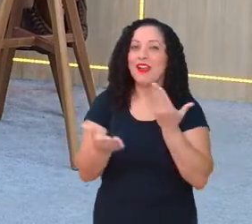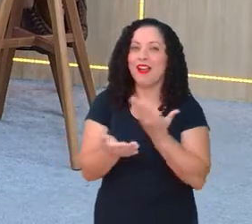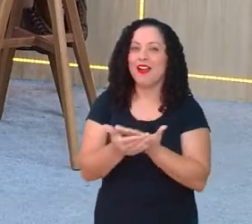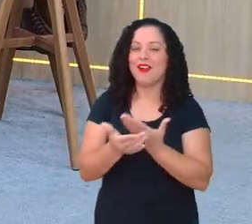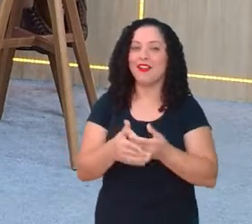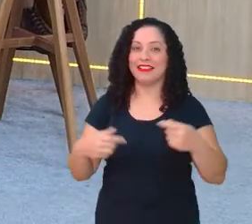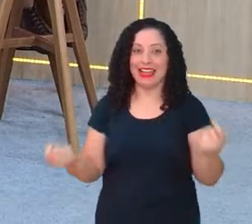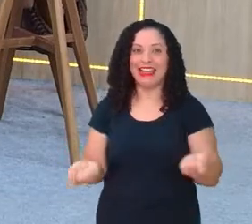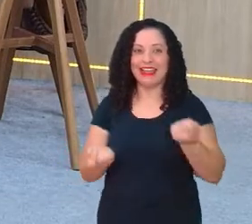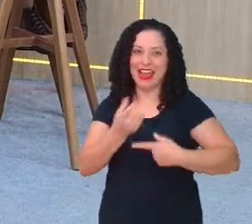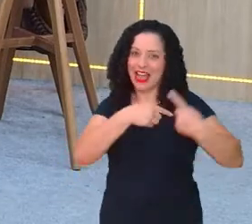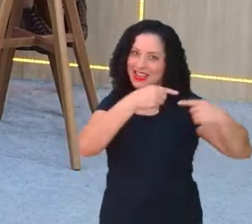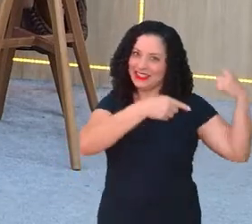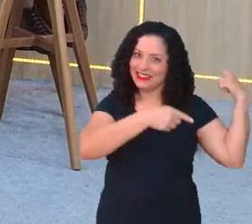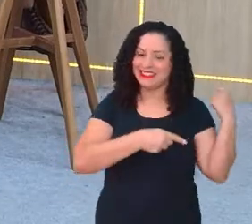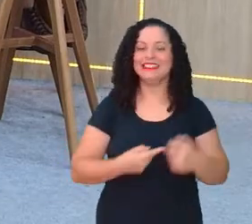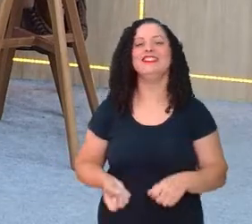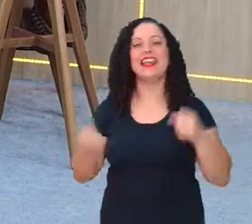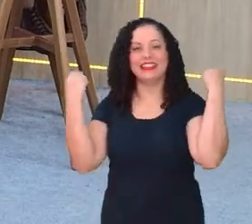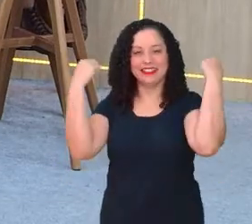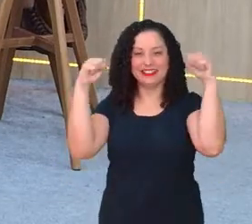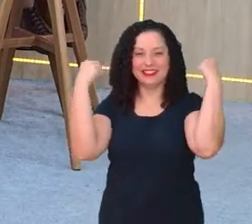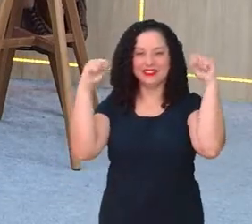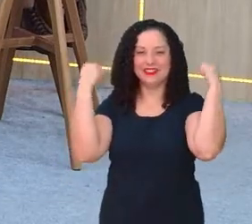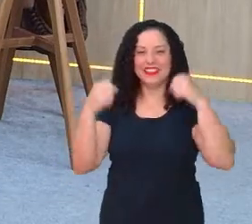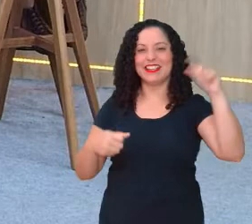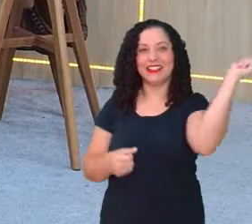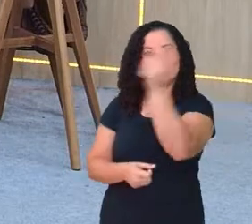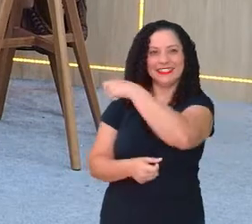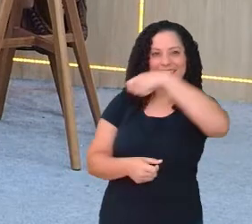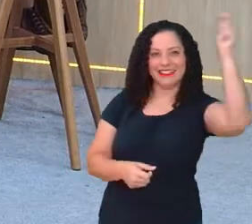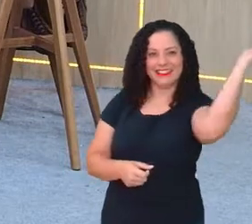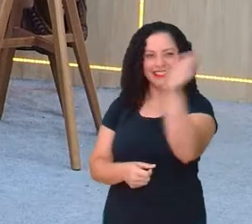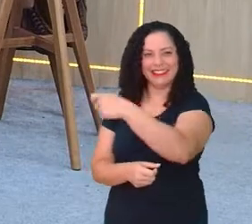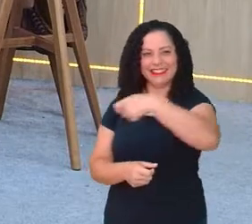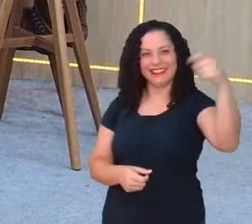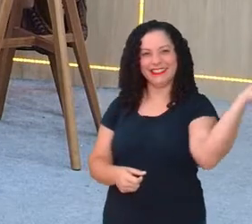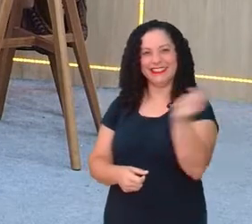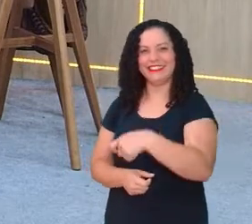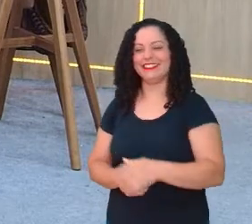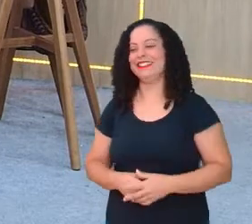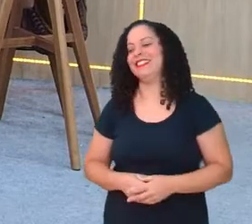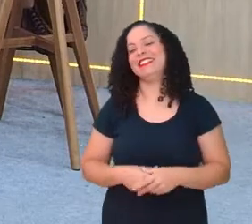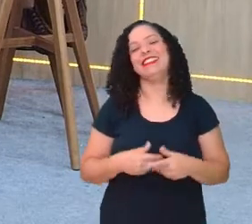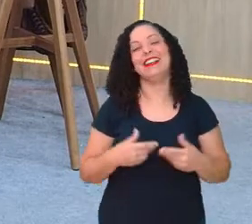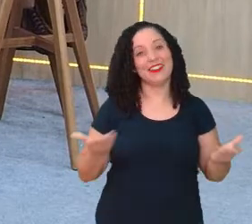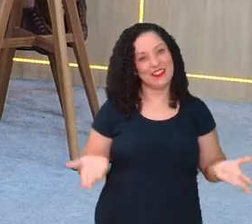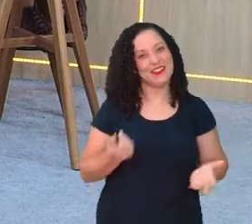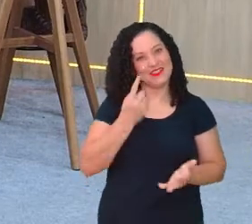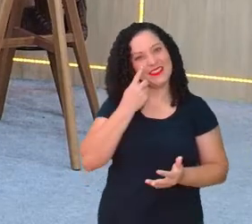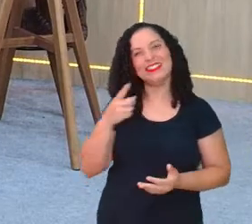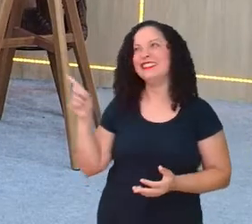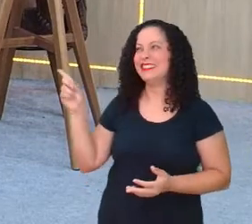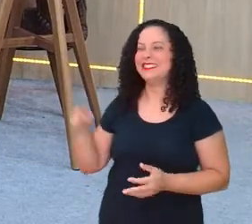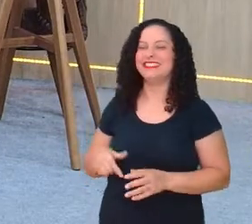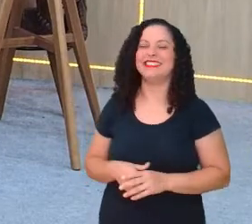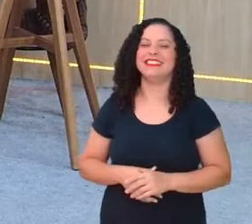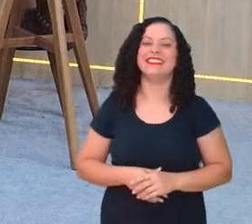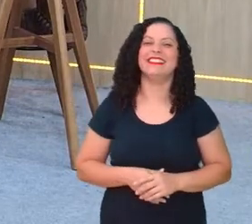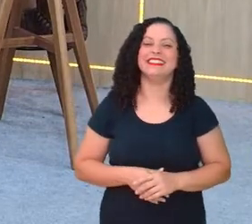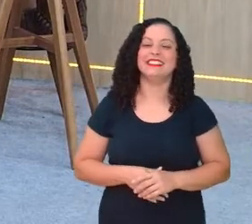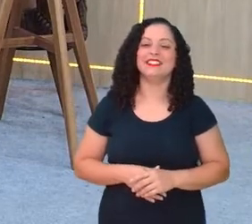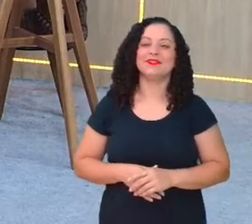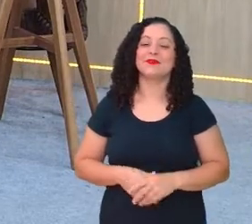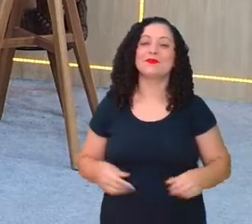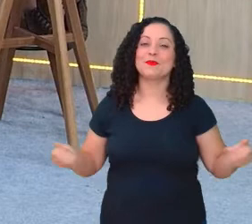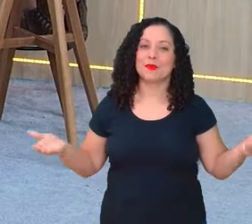educação física que vocês já acabaram de assistir. E agora, ó, virou foguetinho. Pronto. Então, gente, a gente vai